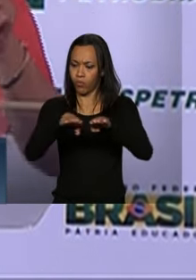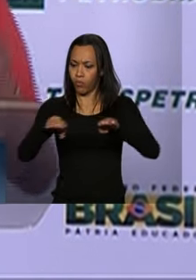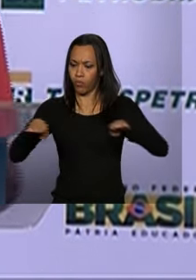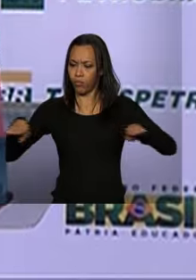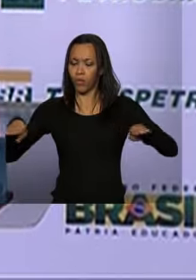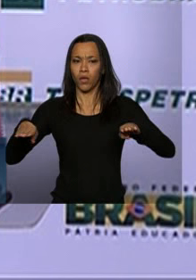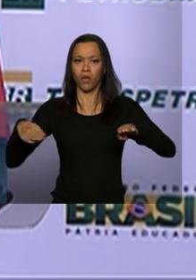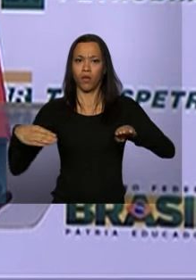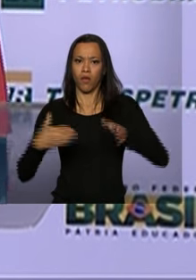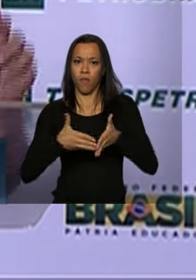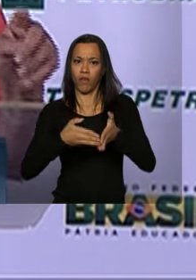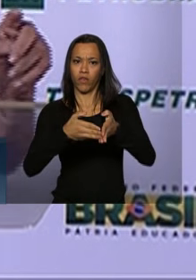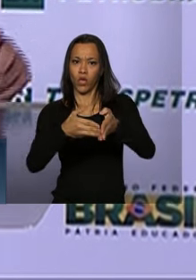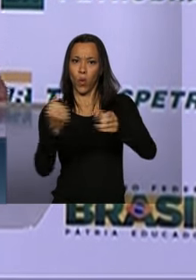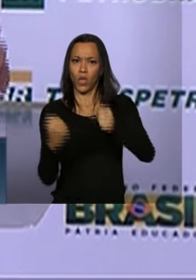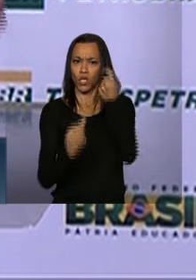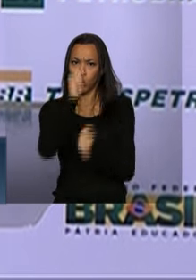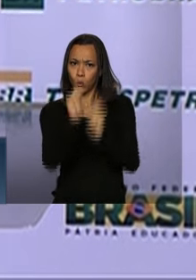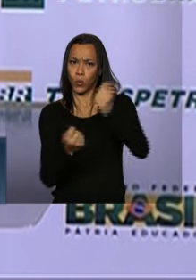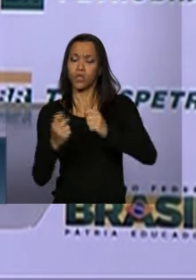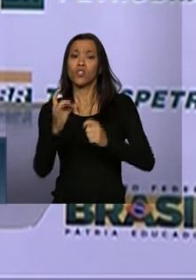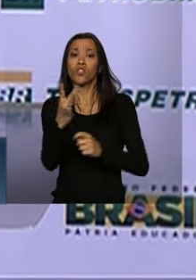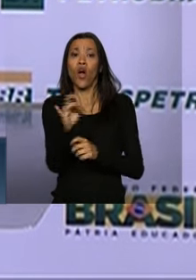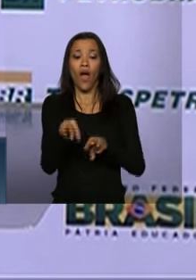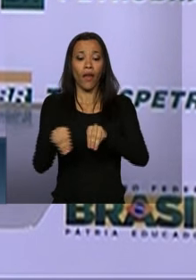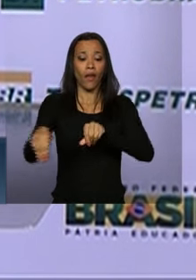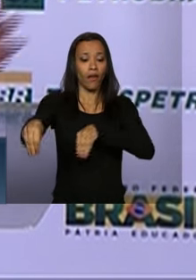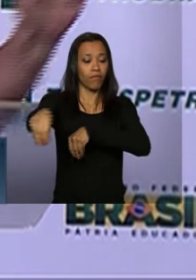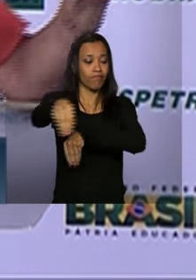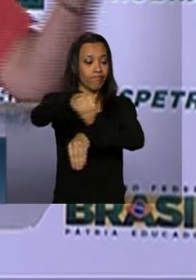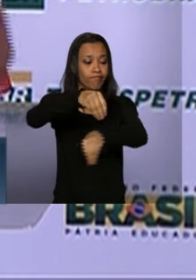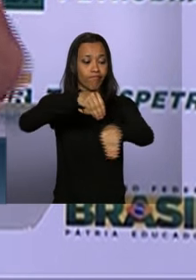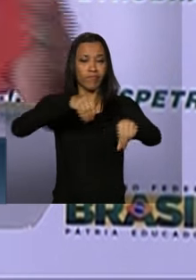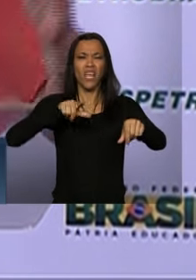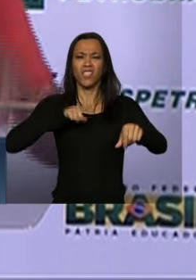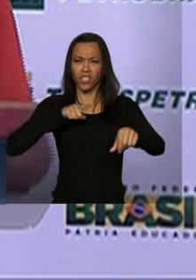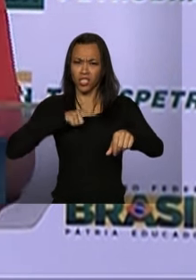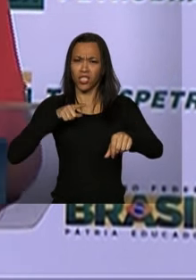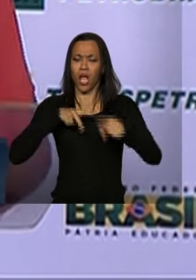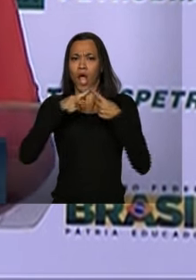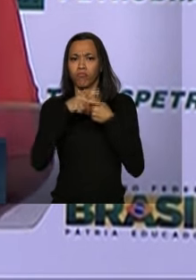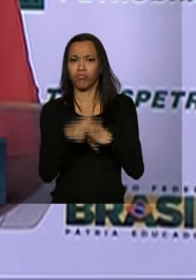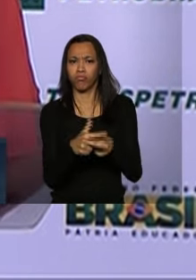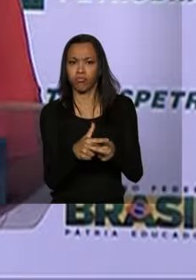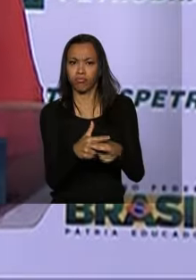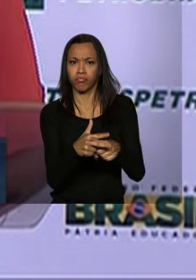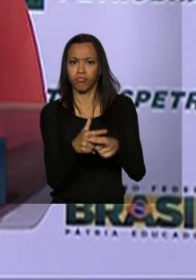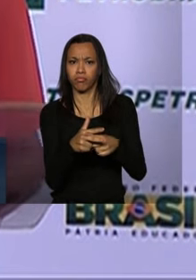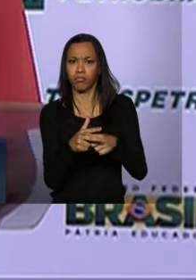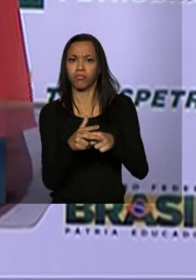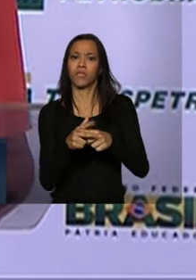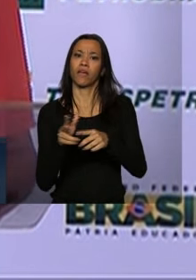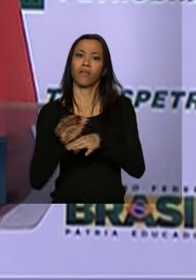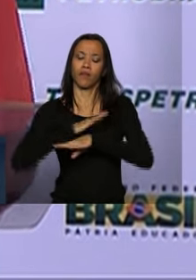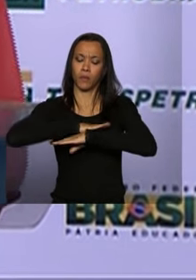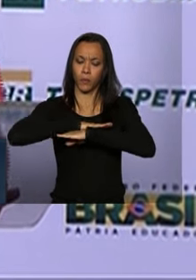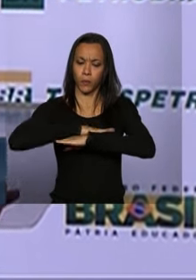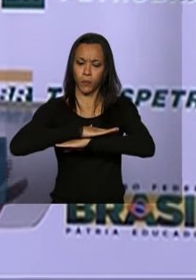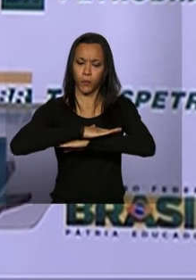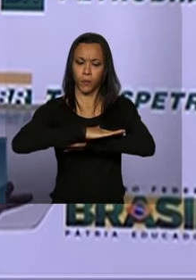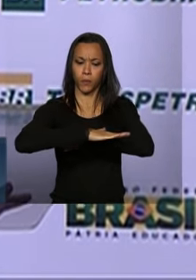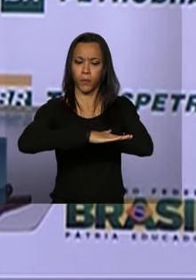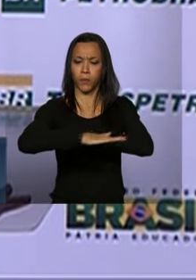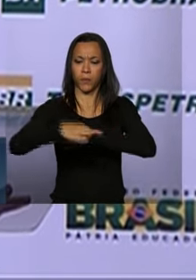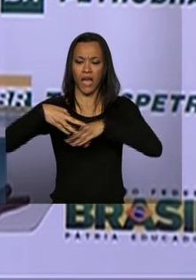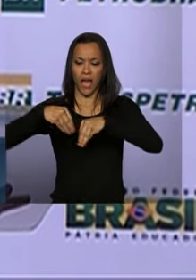aqui quando as máquinas começaram a fazer terraplanagem. Eu